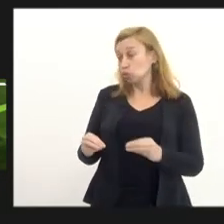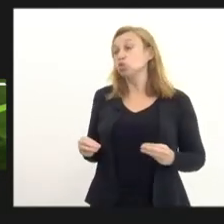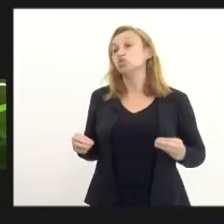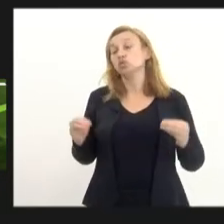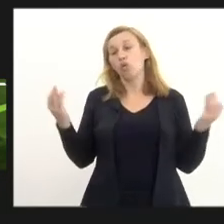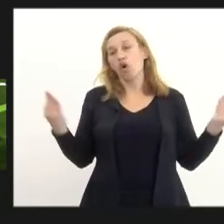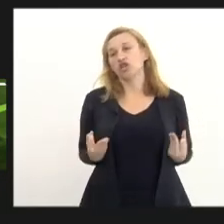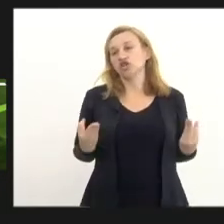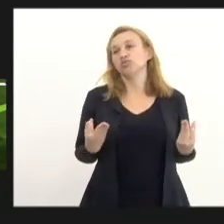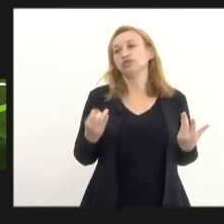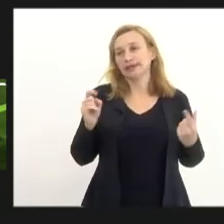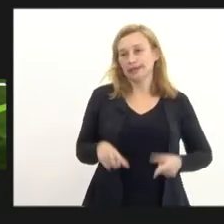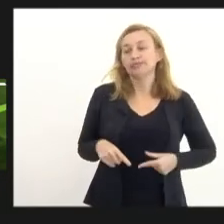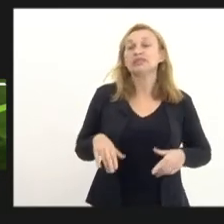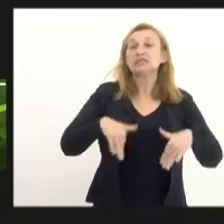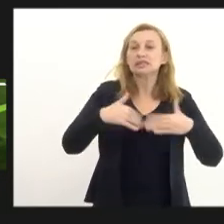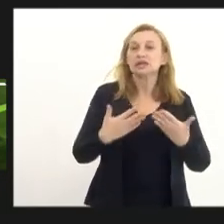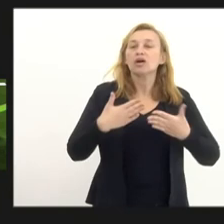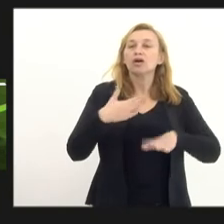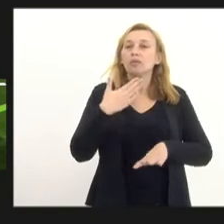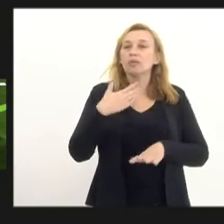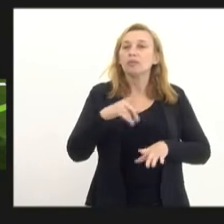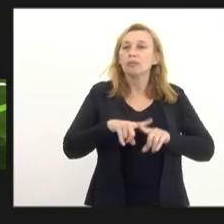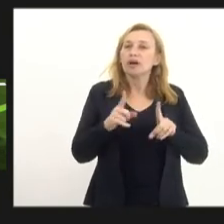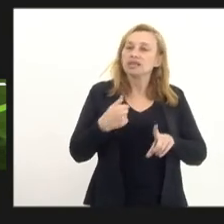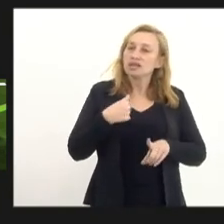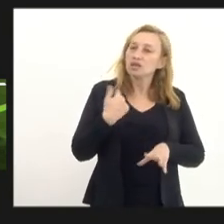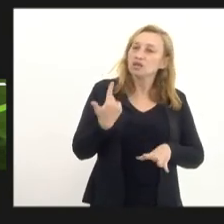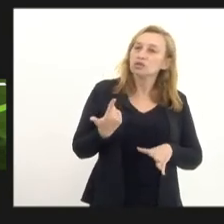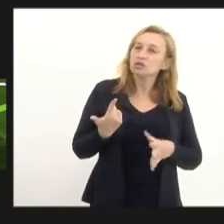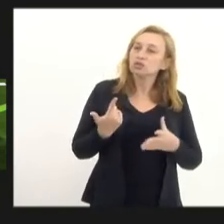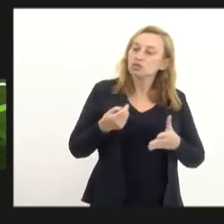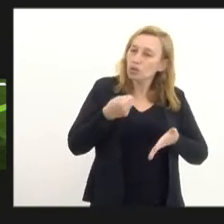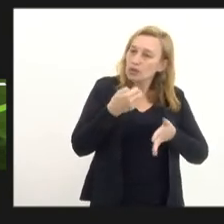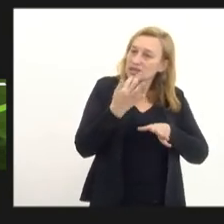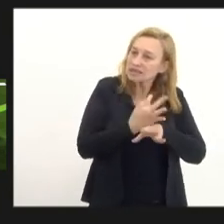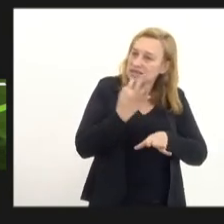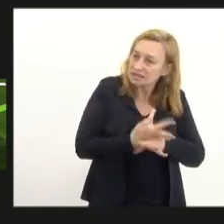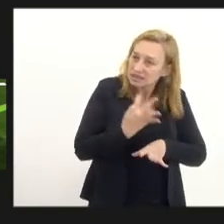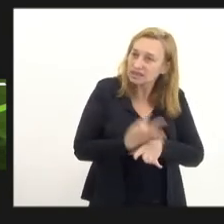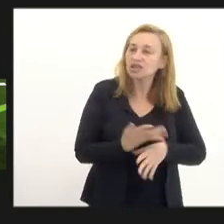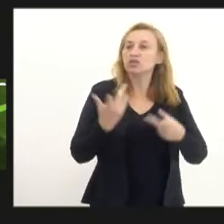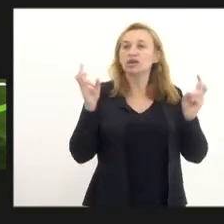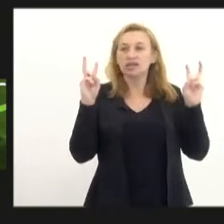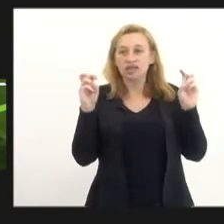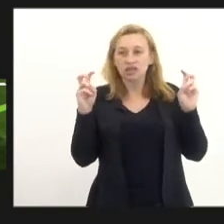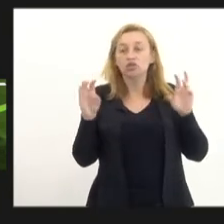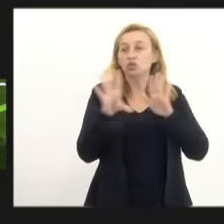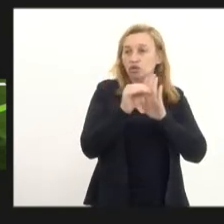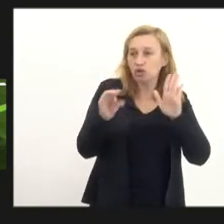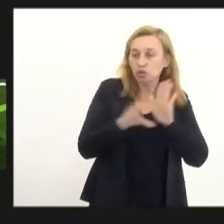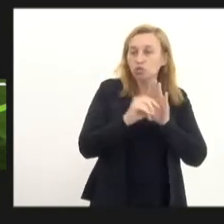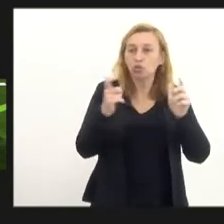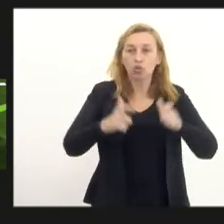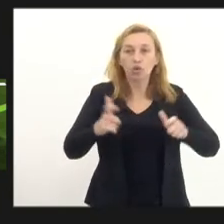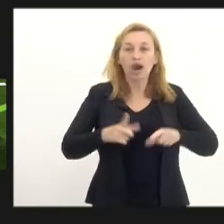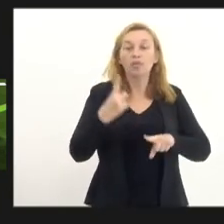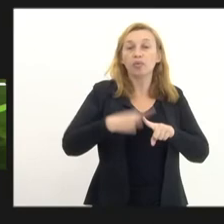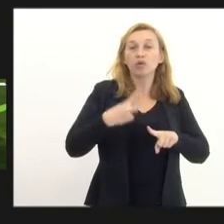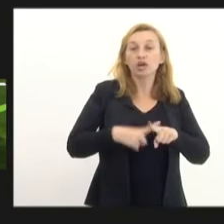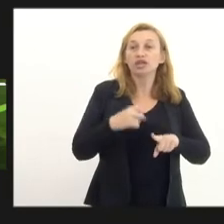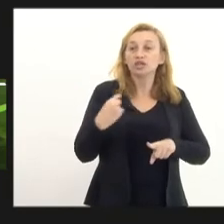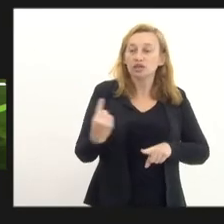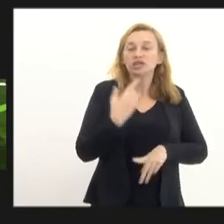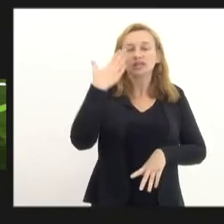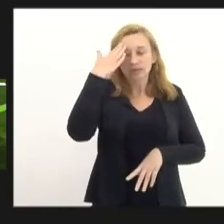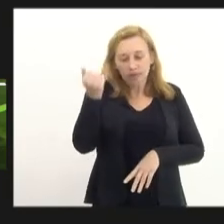tá tudo ótimo, né? Mas eu sou ainda, né, bem persistente com essa questão aí do conteúdo local, porque a gente